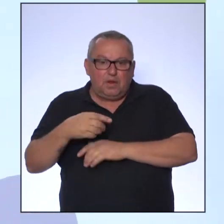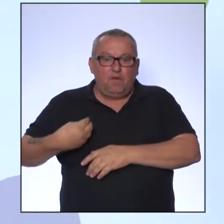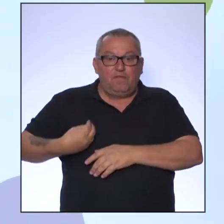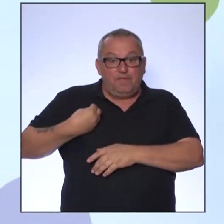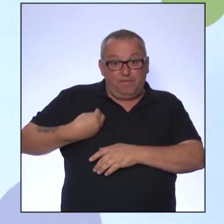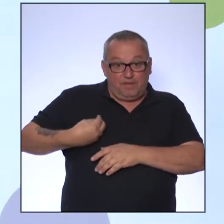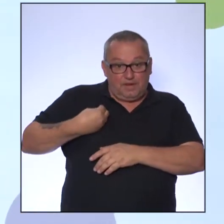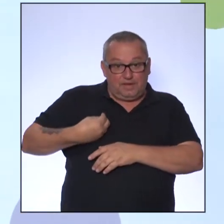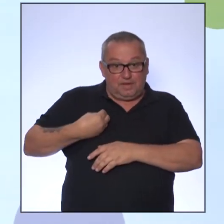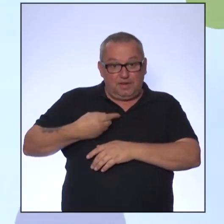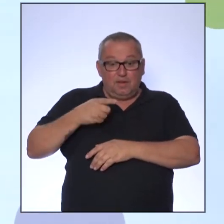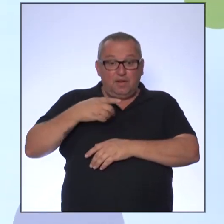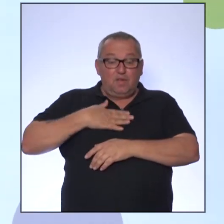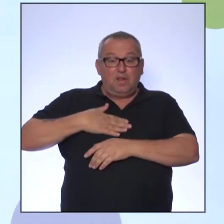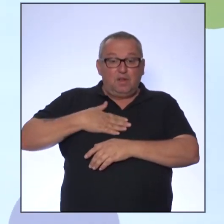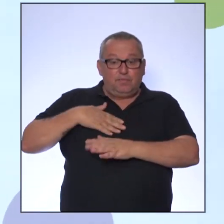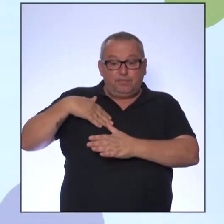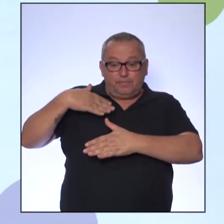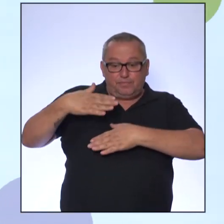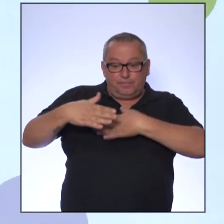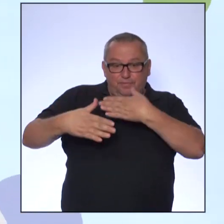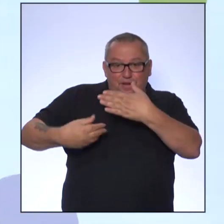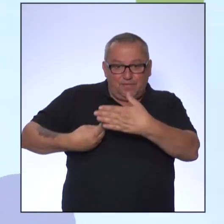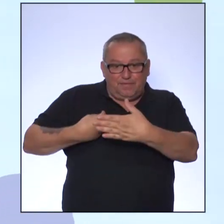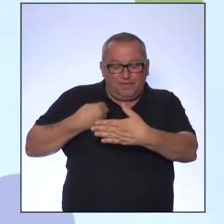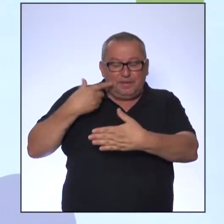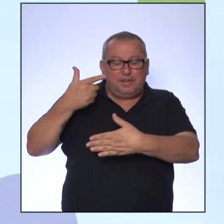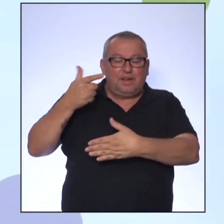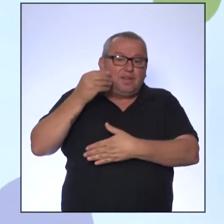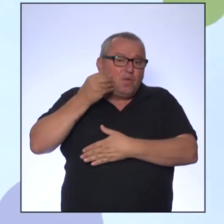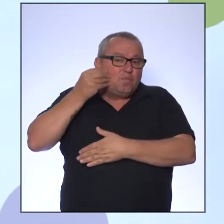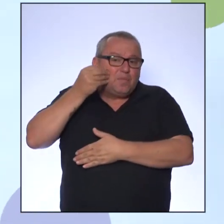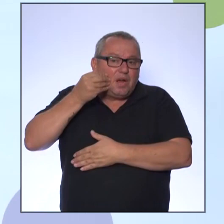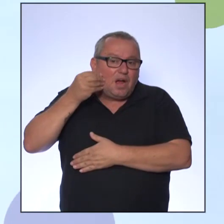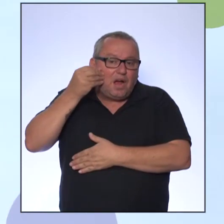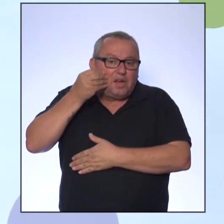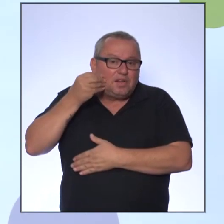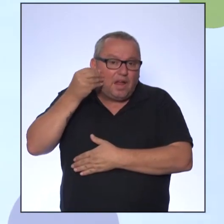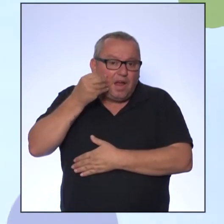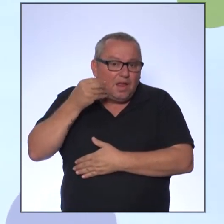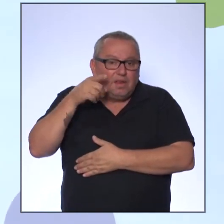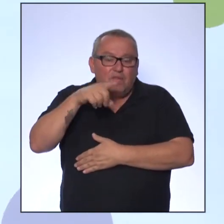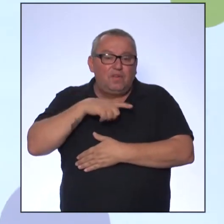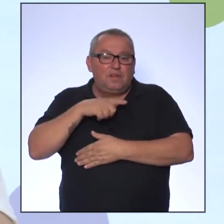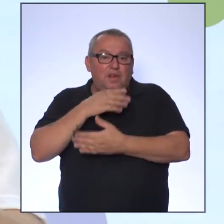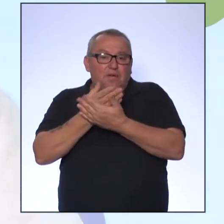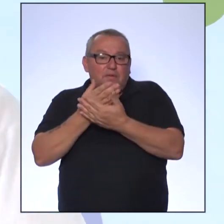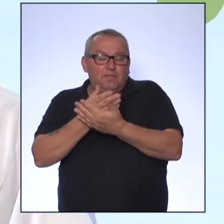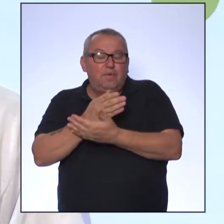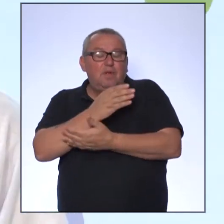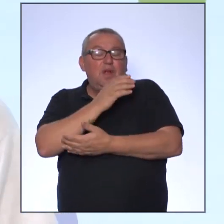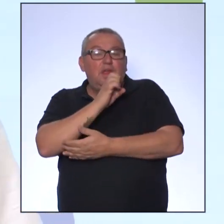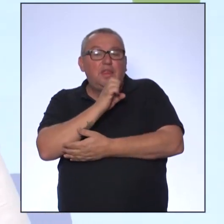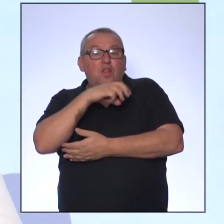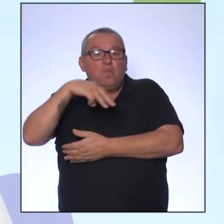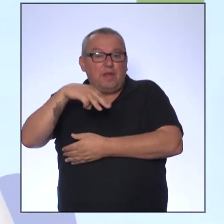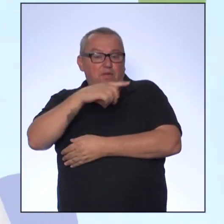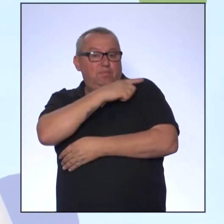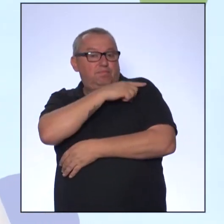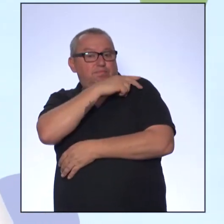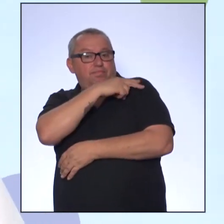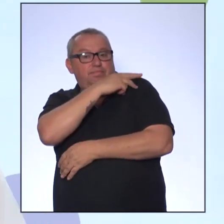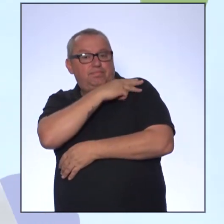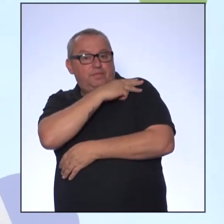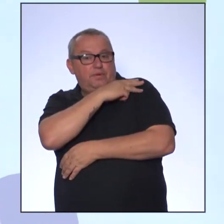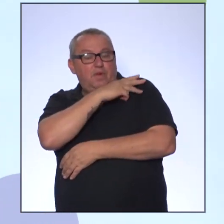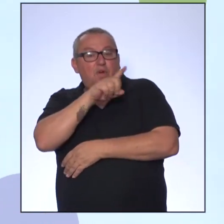é aquilo que você adquire ao longo da sua trajetória, da sua vida. Então, você está no ensino médio, iniciando o ensino médio, você tem